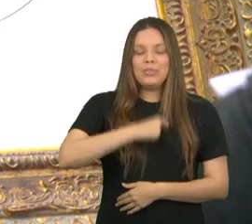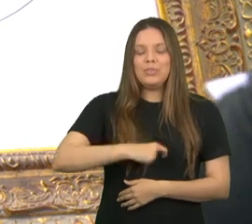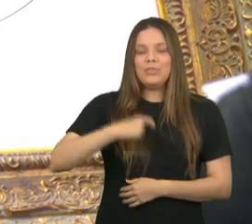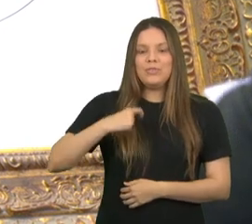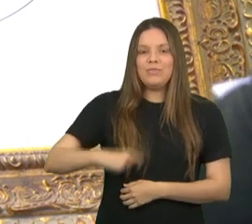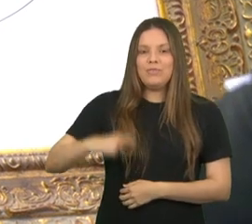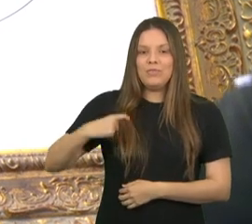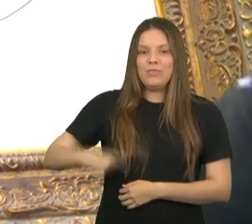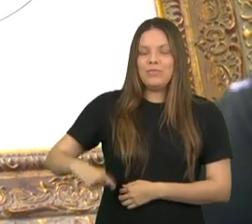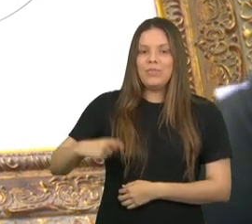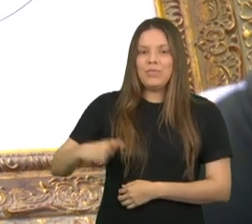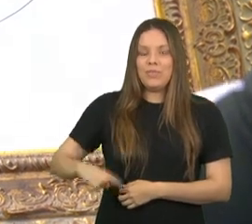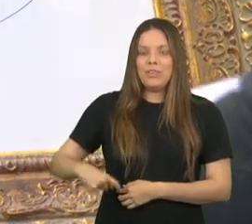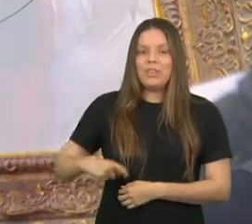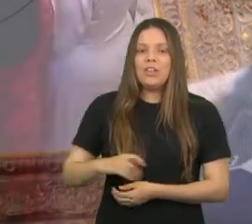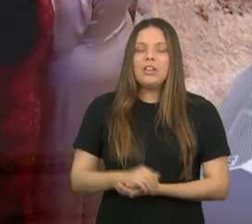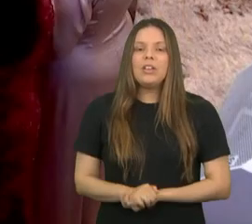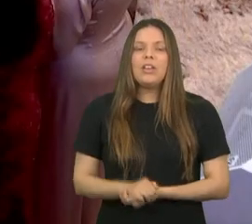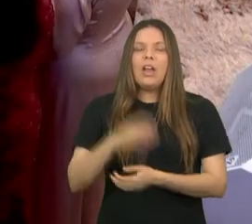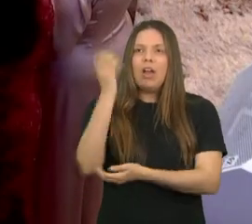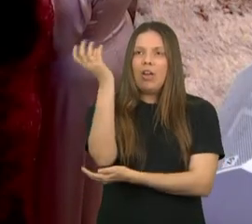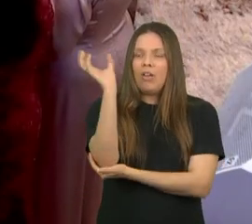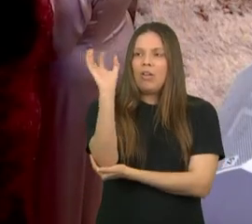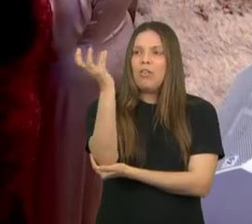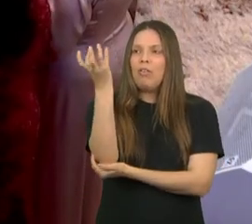frutífero junto